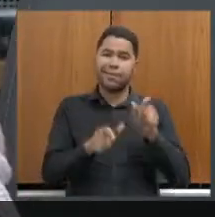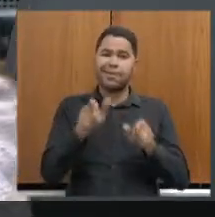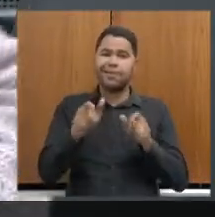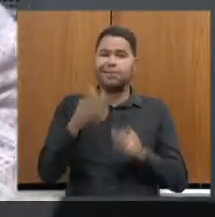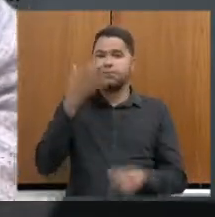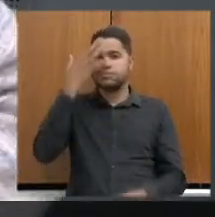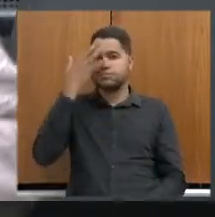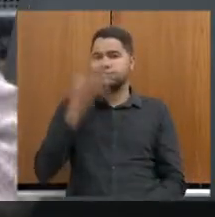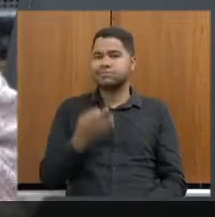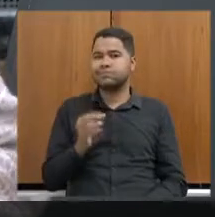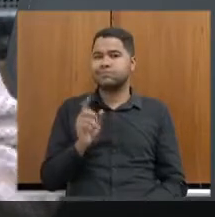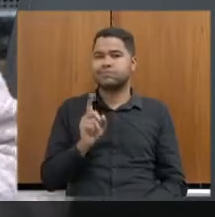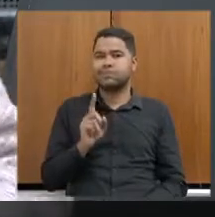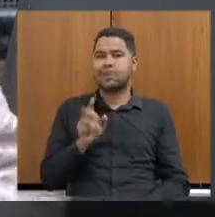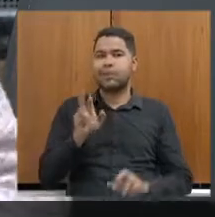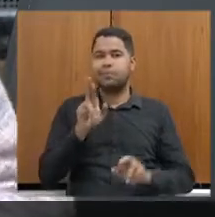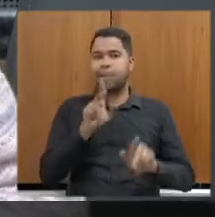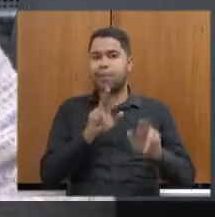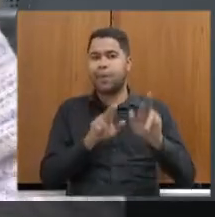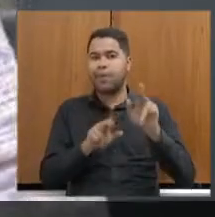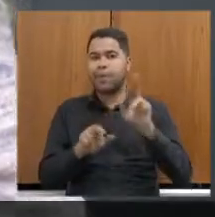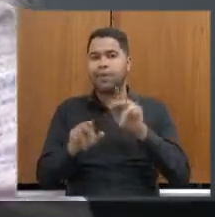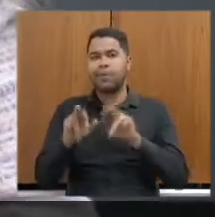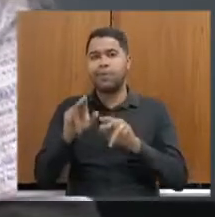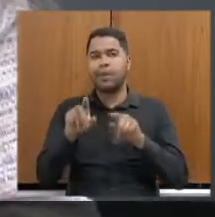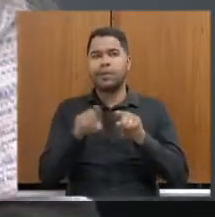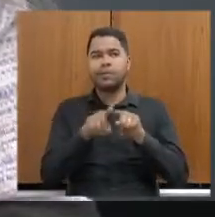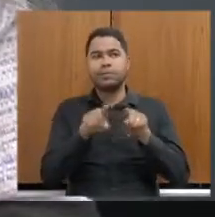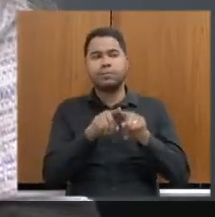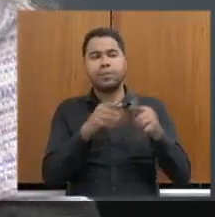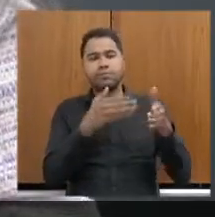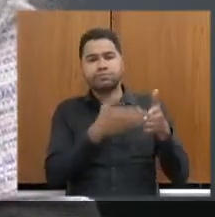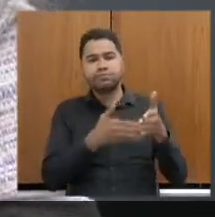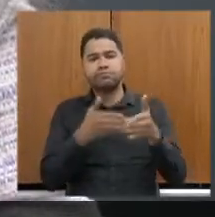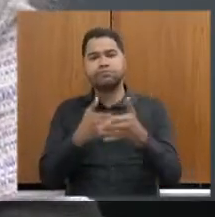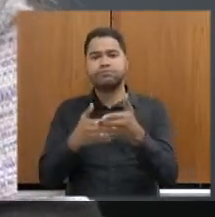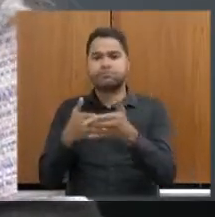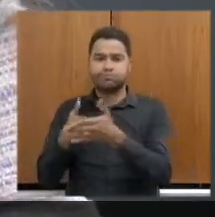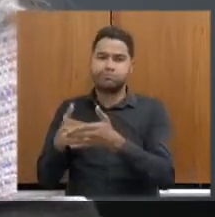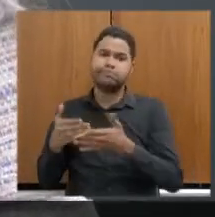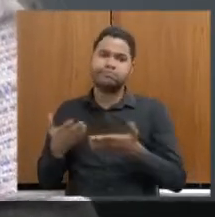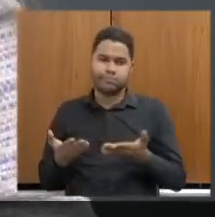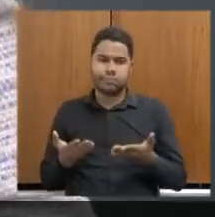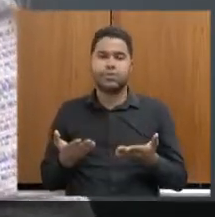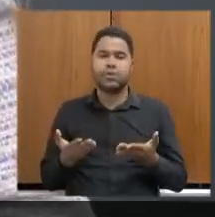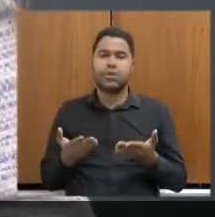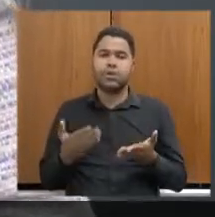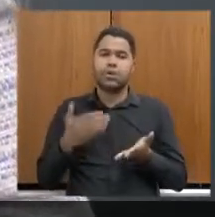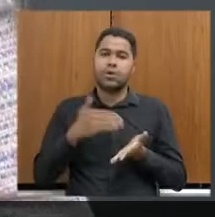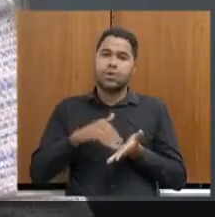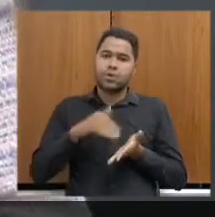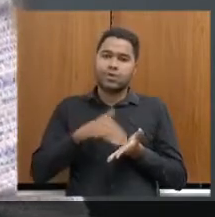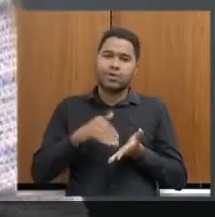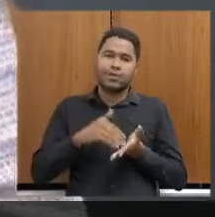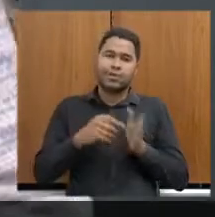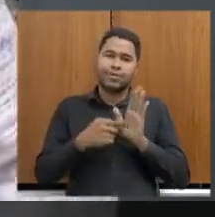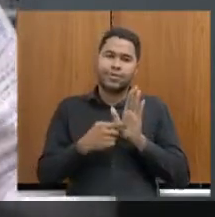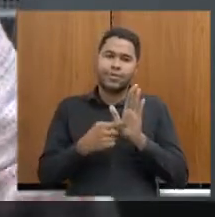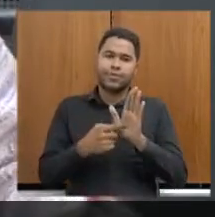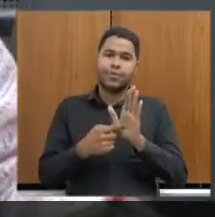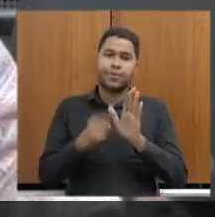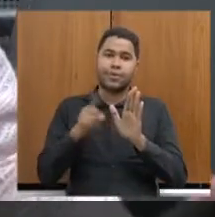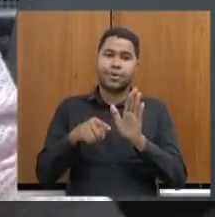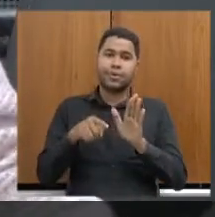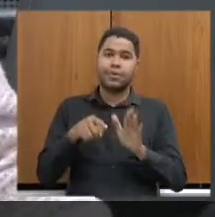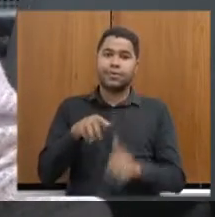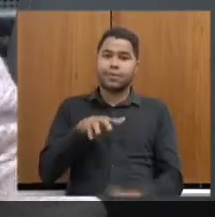compreendem as diferenças que nós temos lá e as grandes dificuldades que temos como o secretário citou aqui a questão